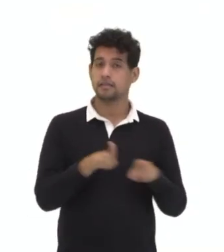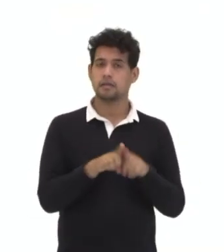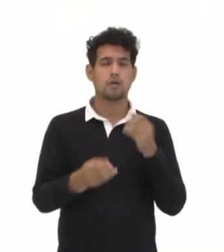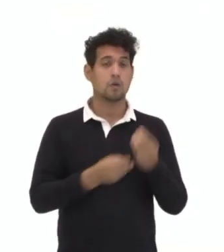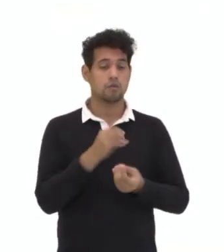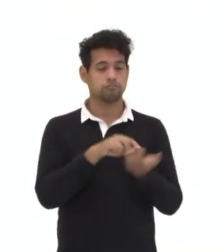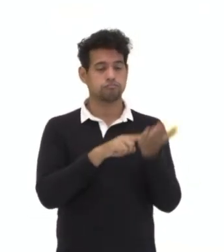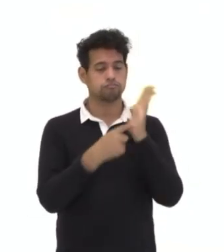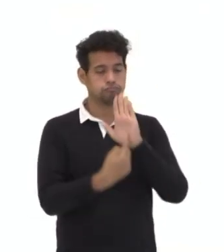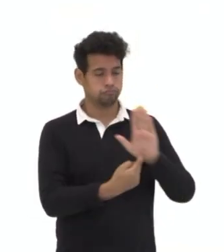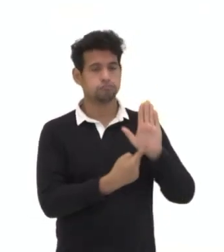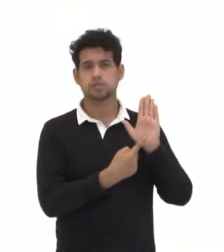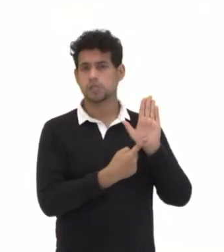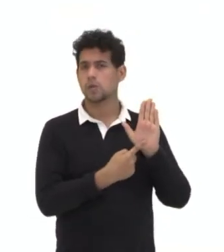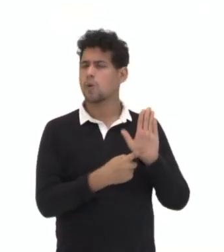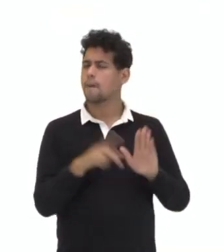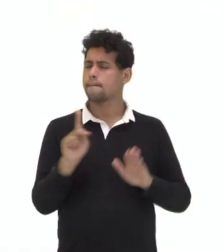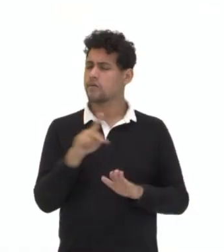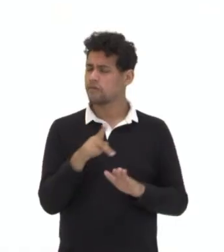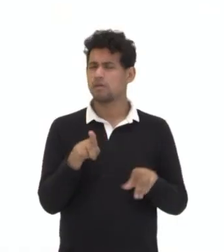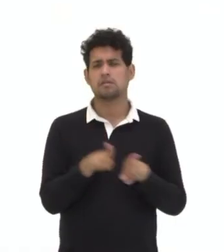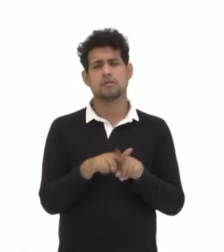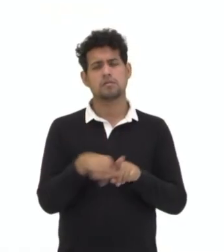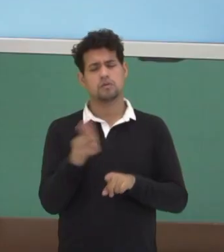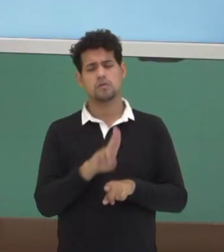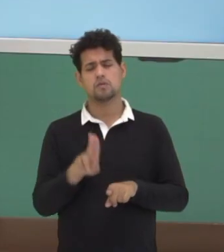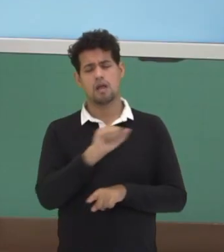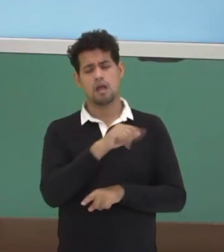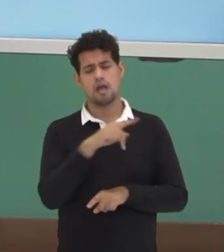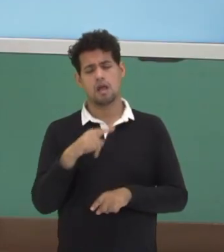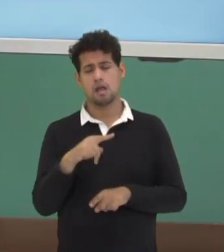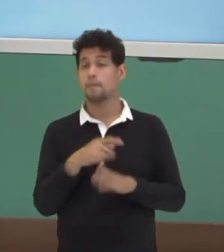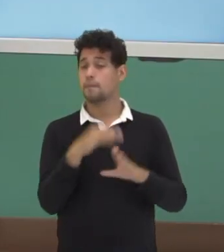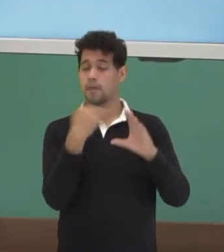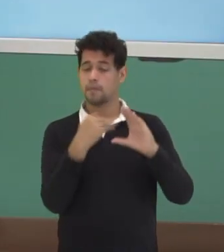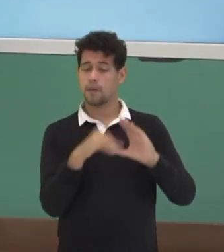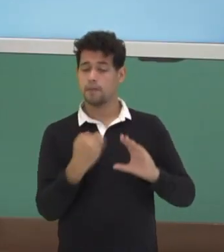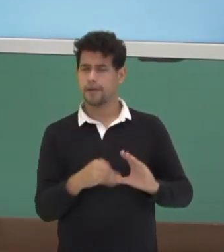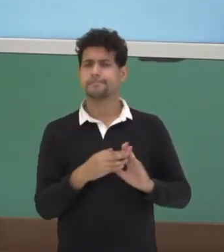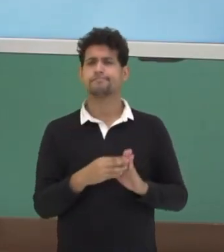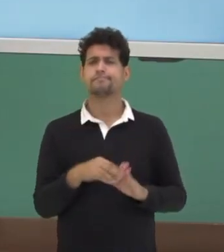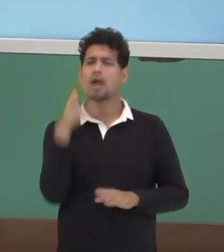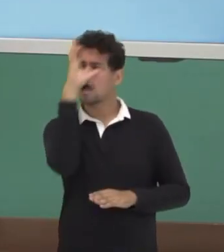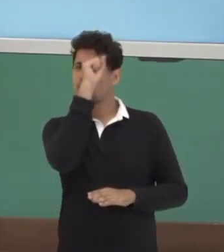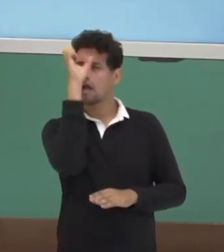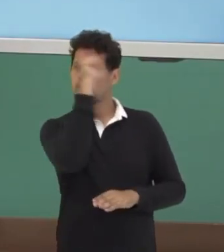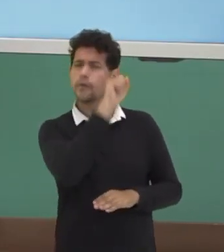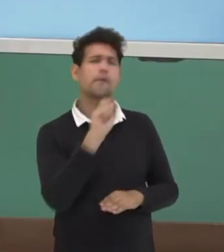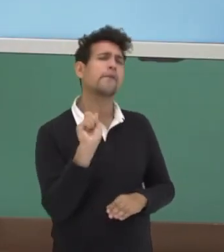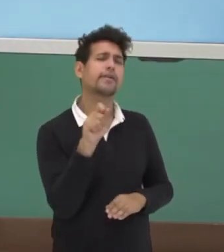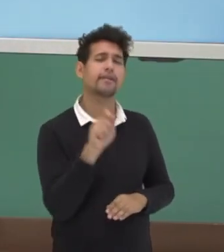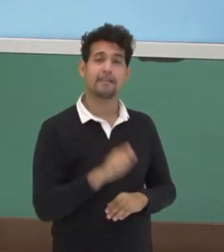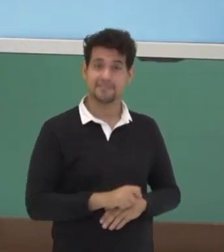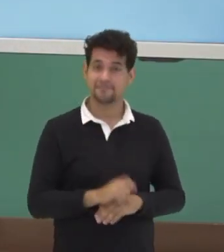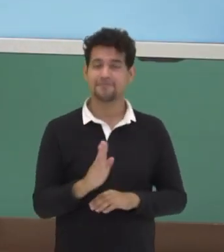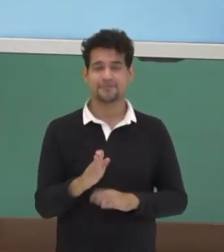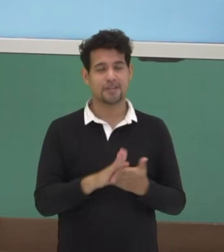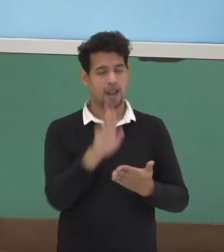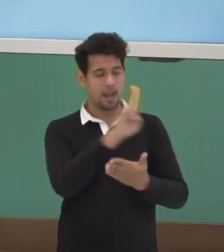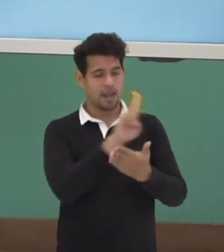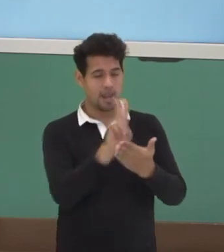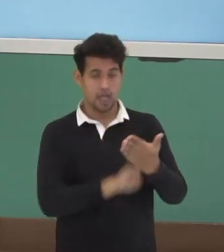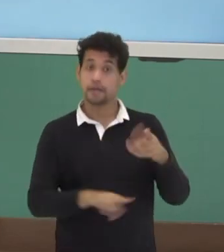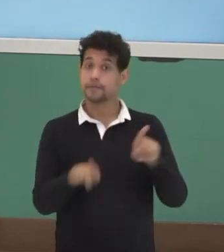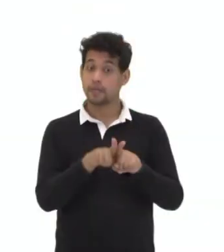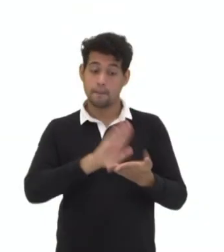de apresentações com o professor ou nos seus aplicativos de mensagem. O que aprendemos? Lemos e